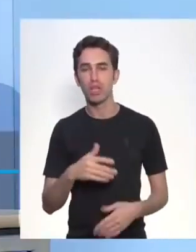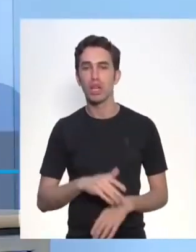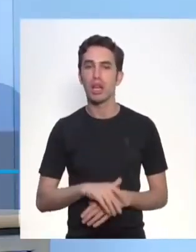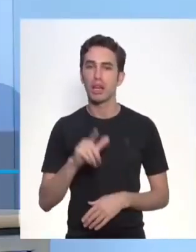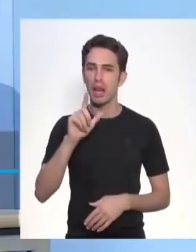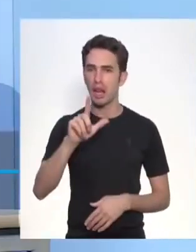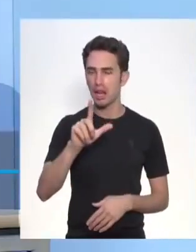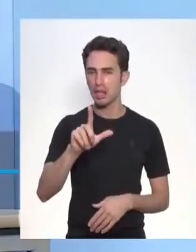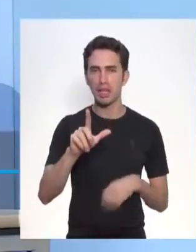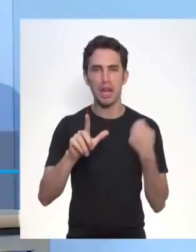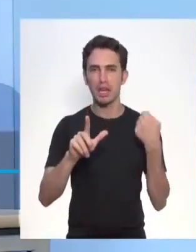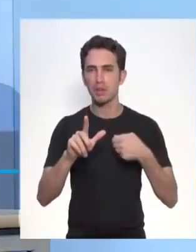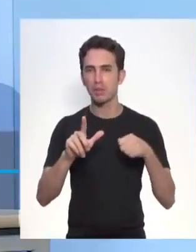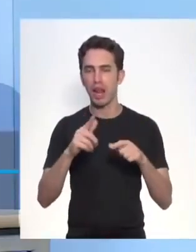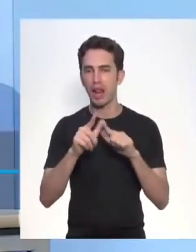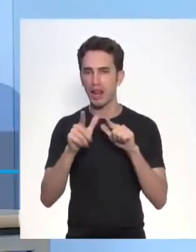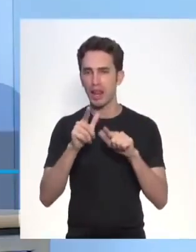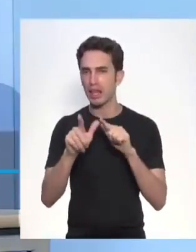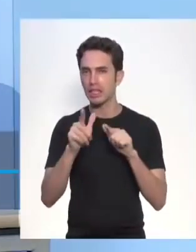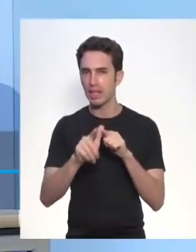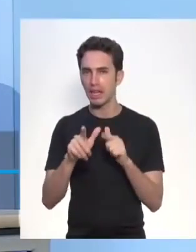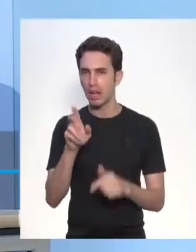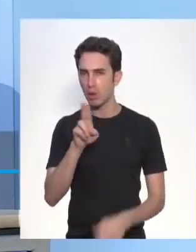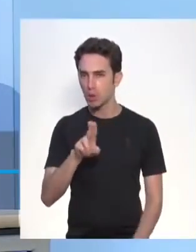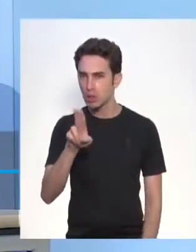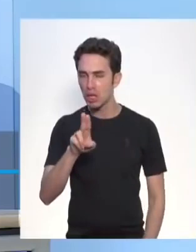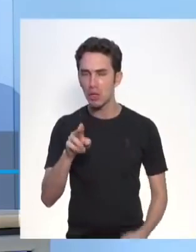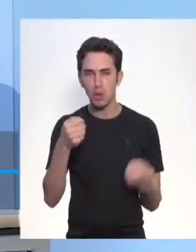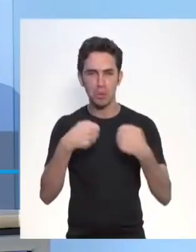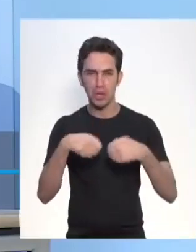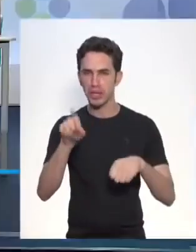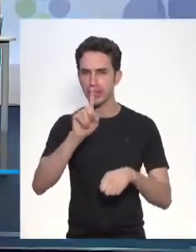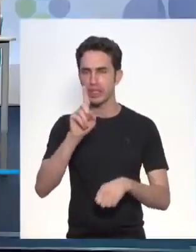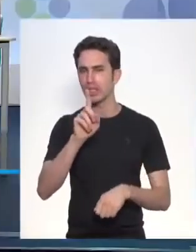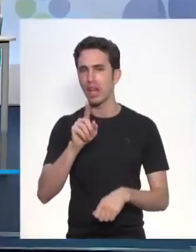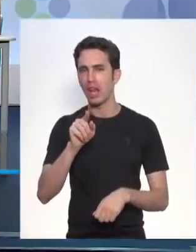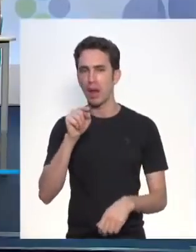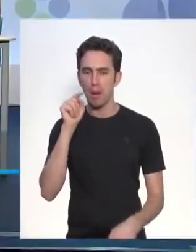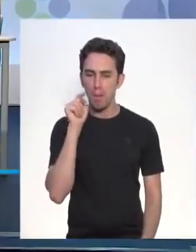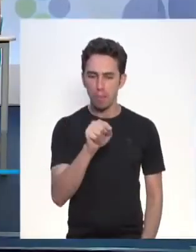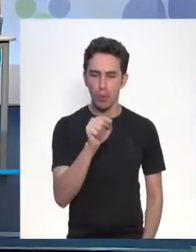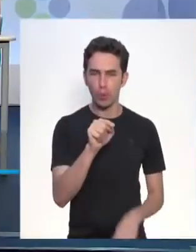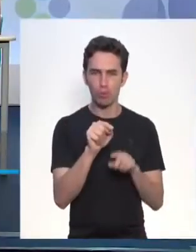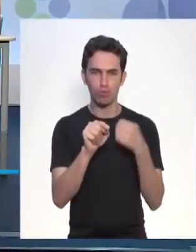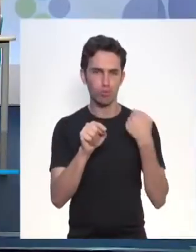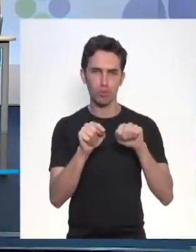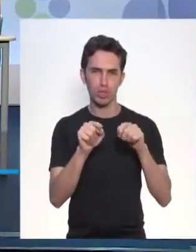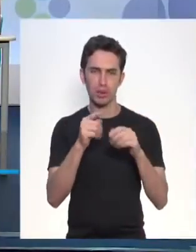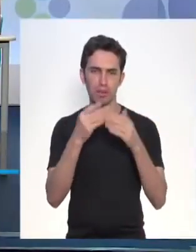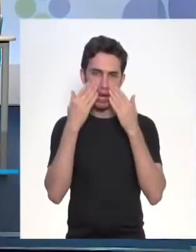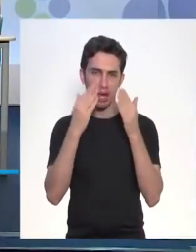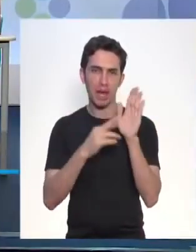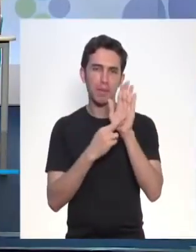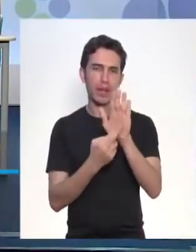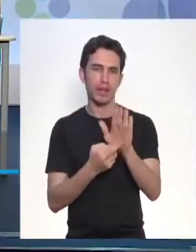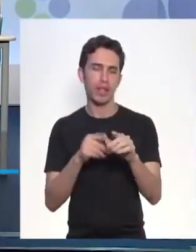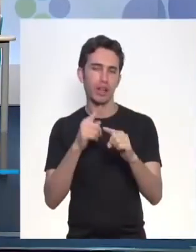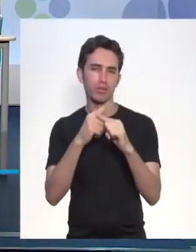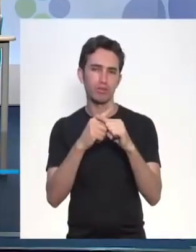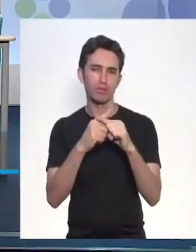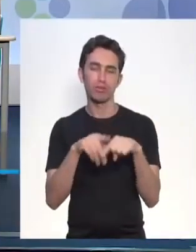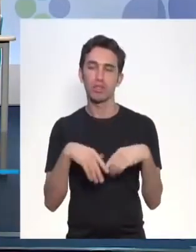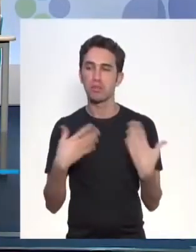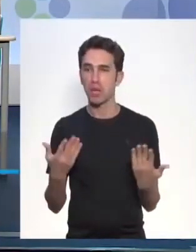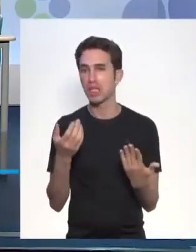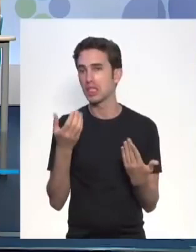há necessidade. Exatamente, né? Então aqui, posso colocar o pontinho? Posso. Não tem problema nenhum. Aí se eu não quiser, também não tem problema,